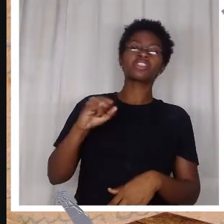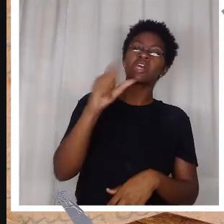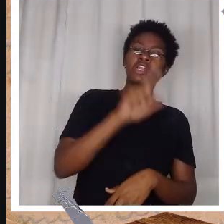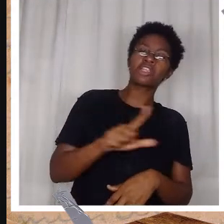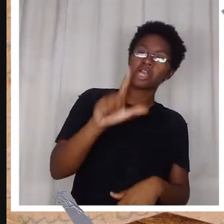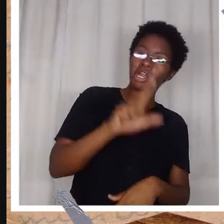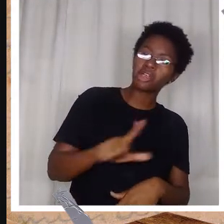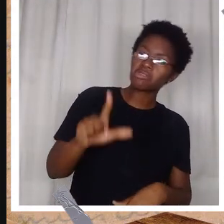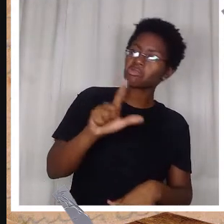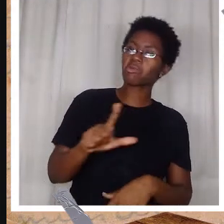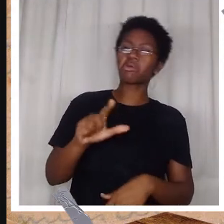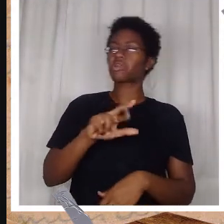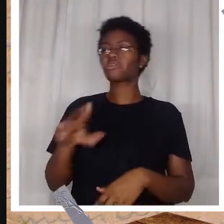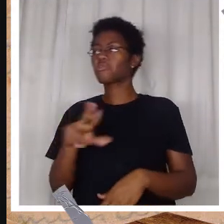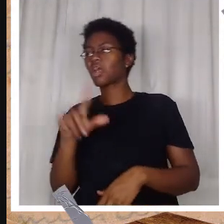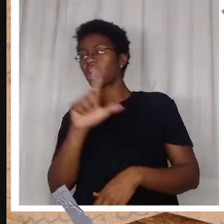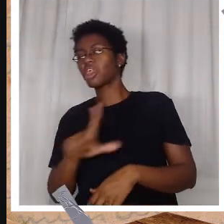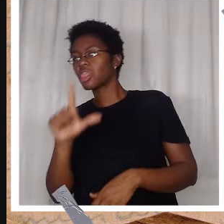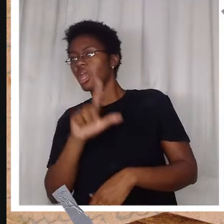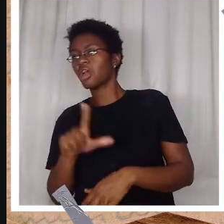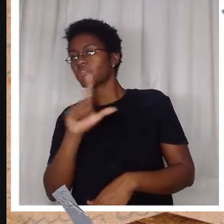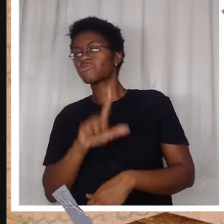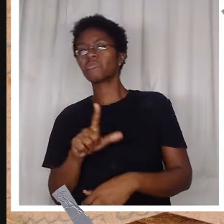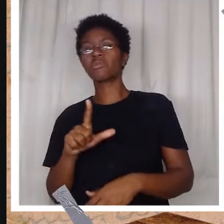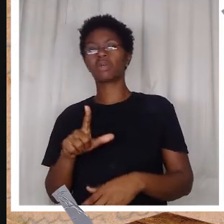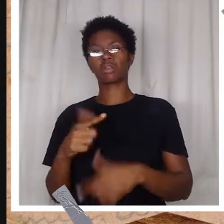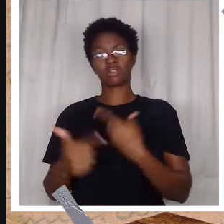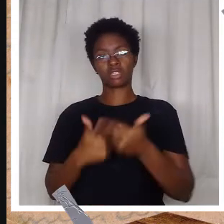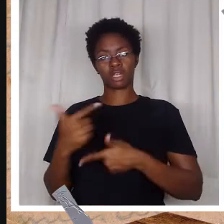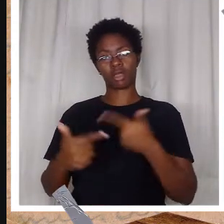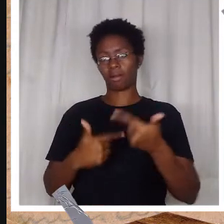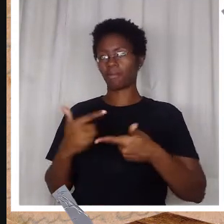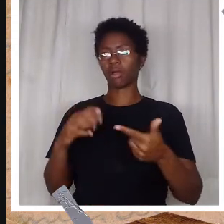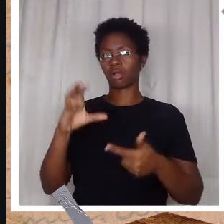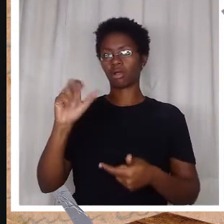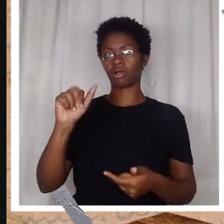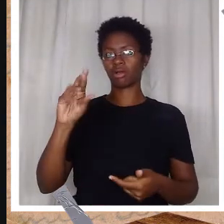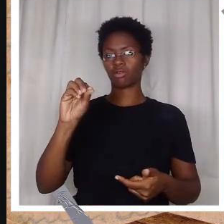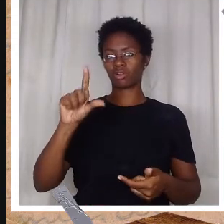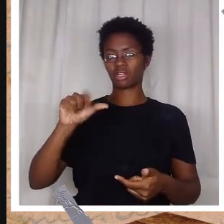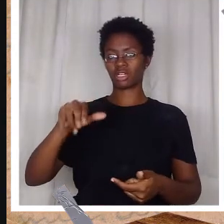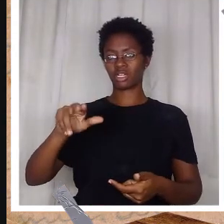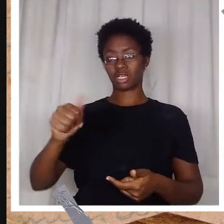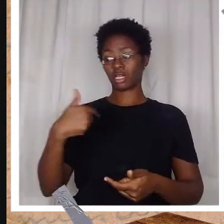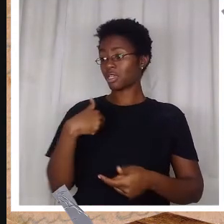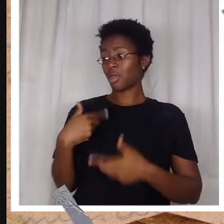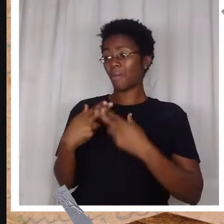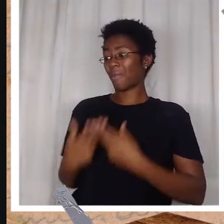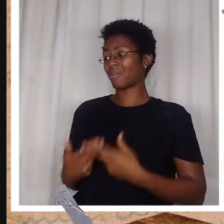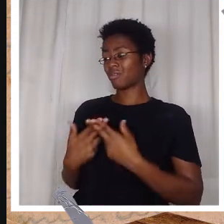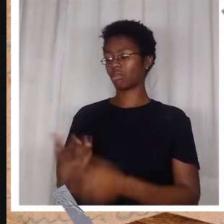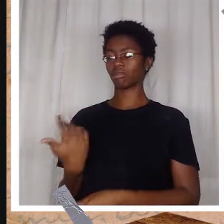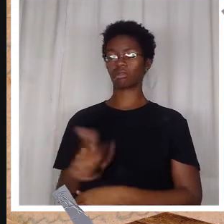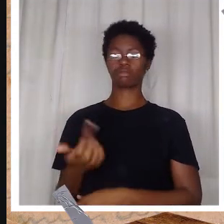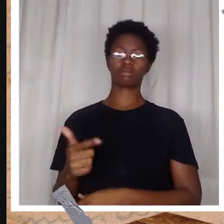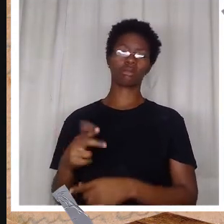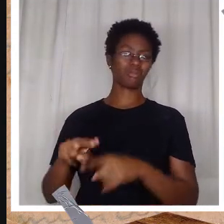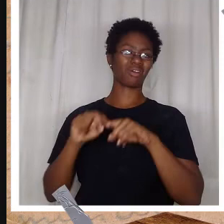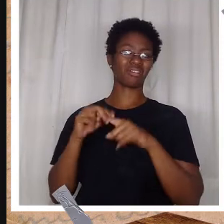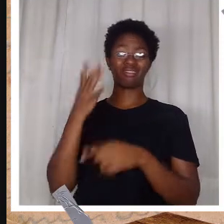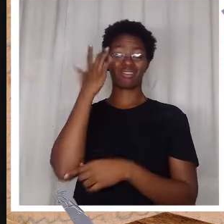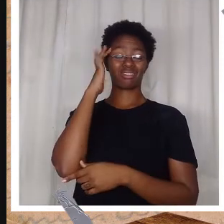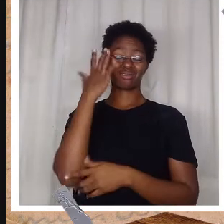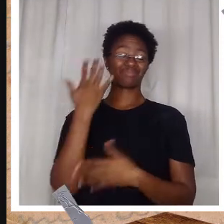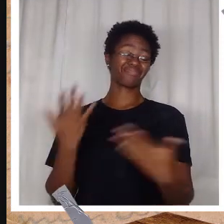literatura. Eu não tenho muita paciência para esse tipo de discussão, porque eu acho que não vai chegar a